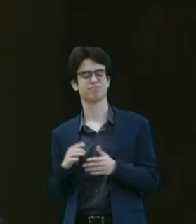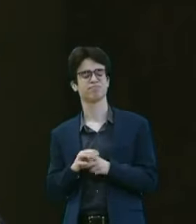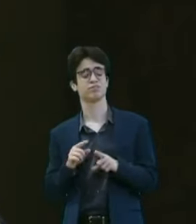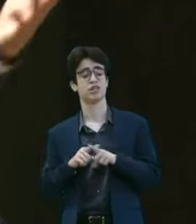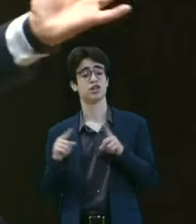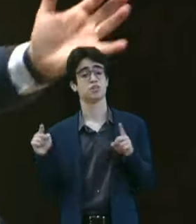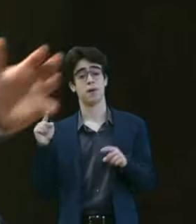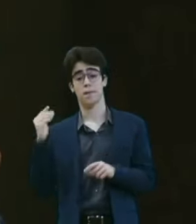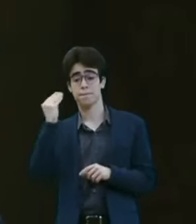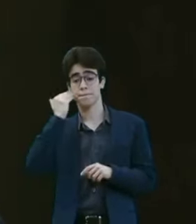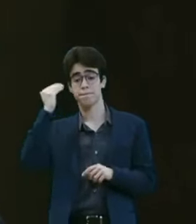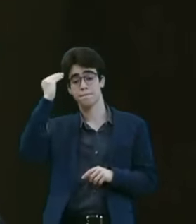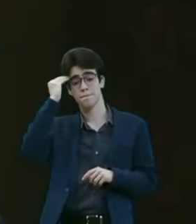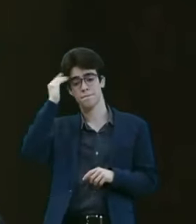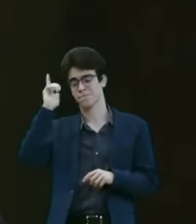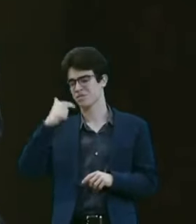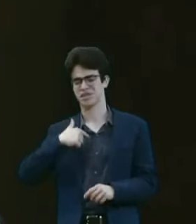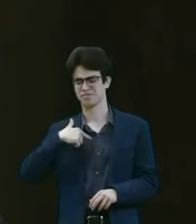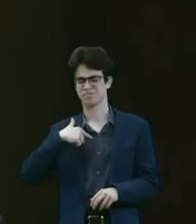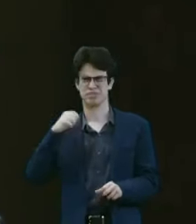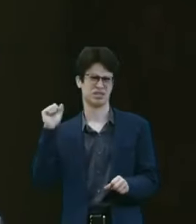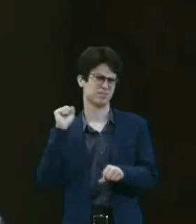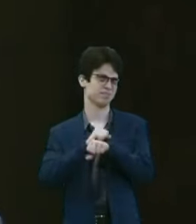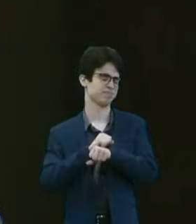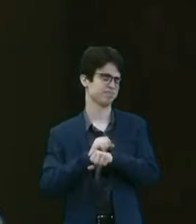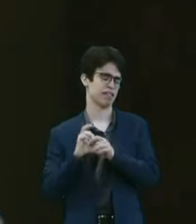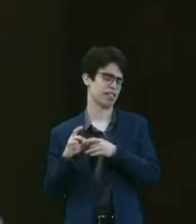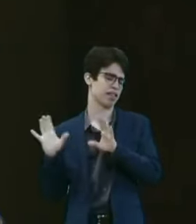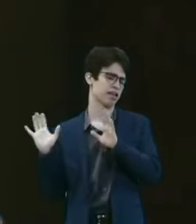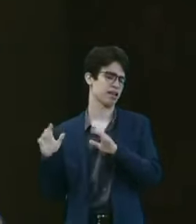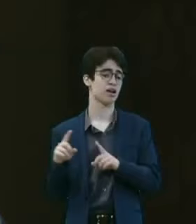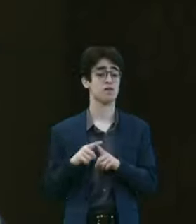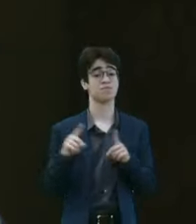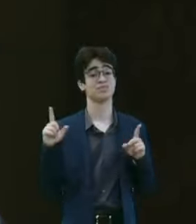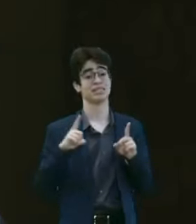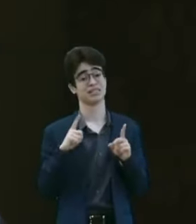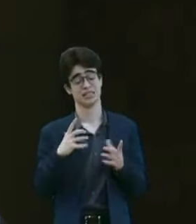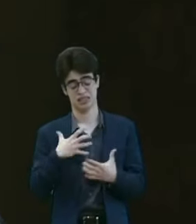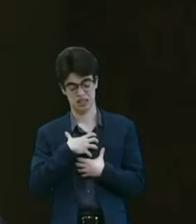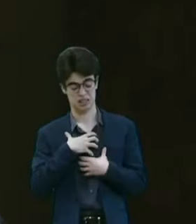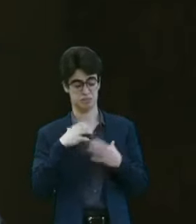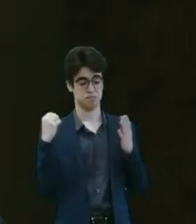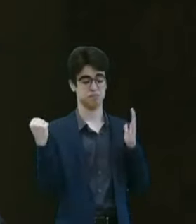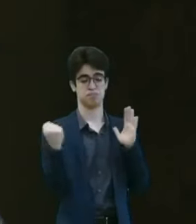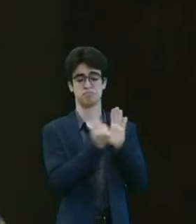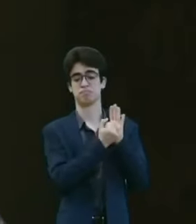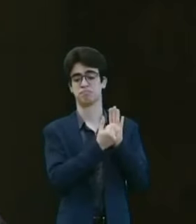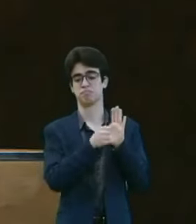que na adolescência ele para de tentar. Mas isso deixa marcas no seu coração.